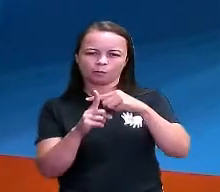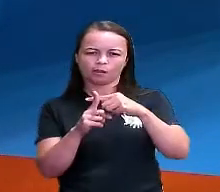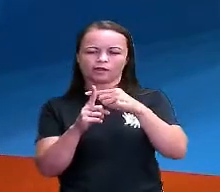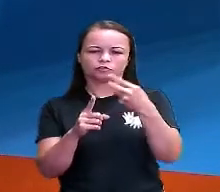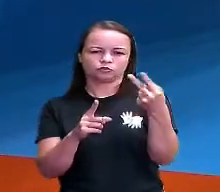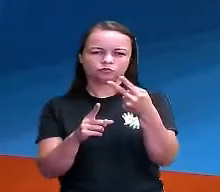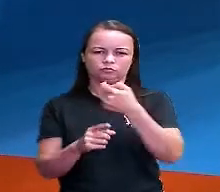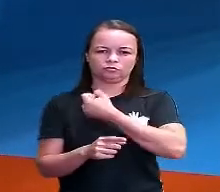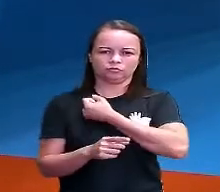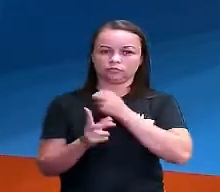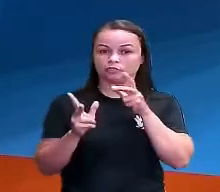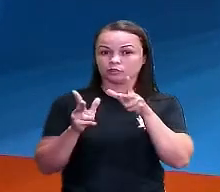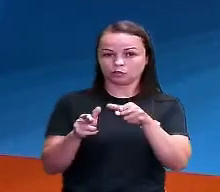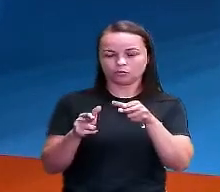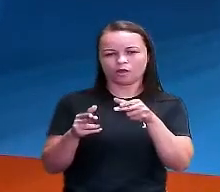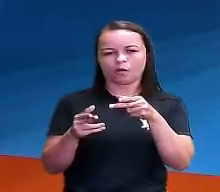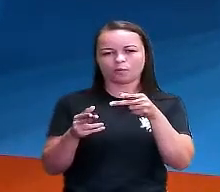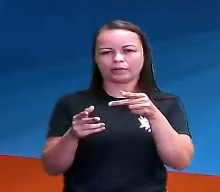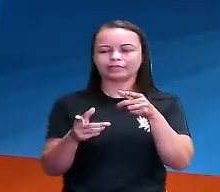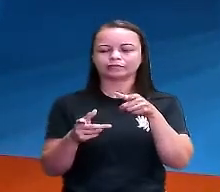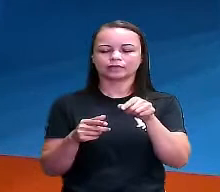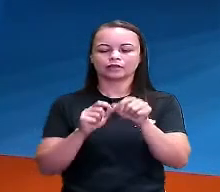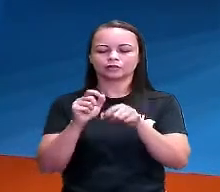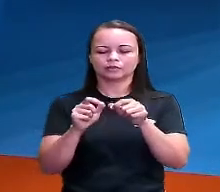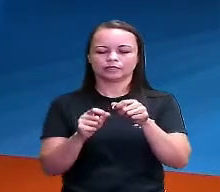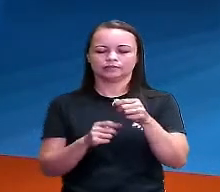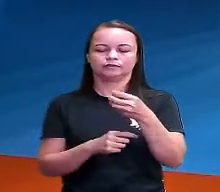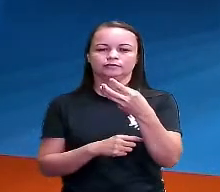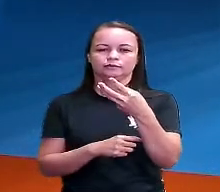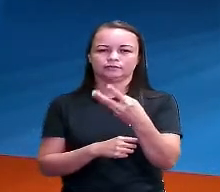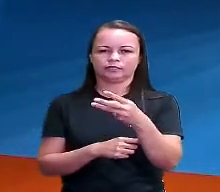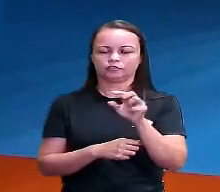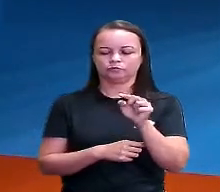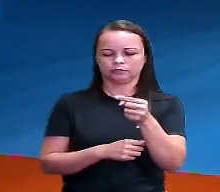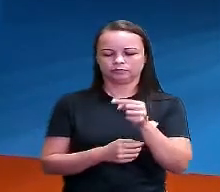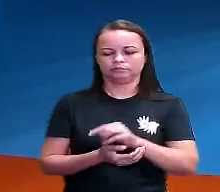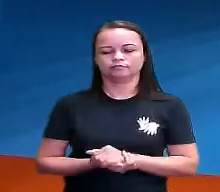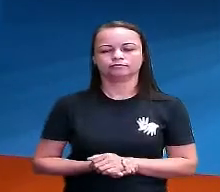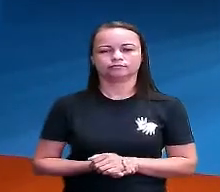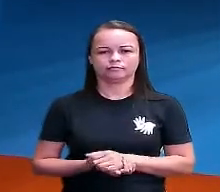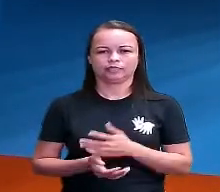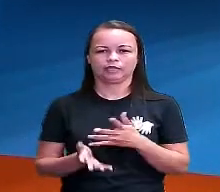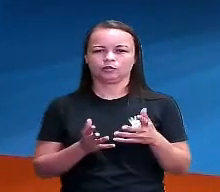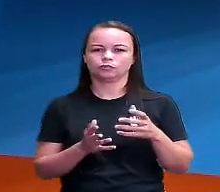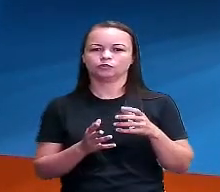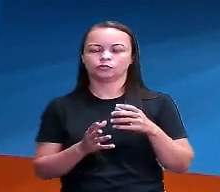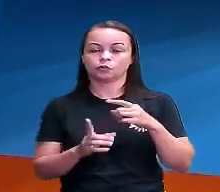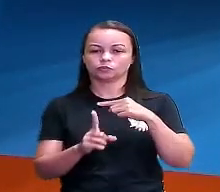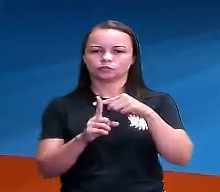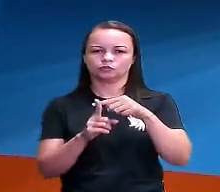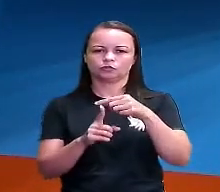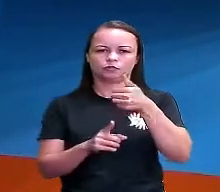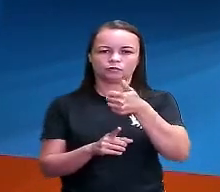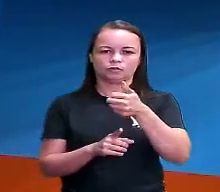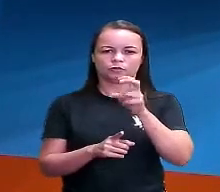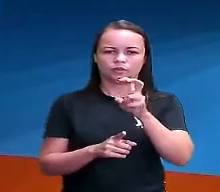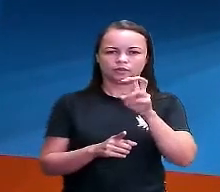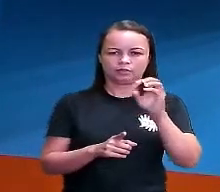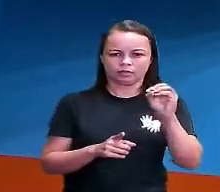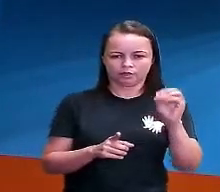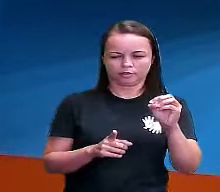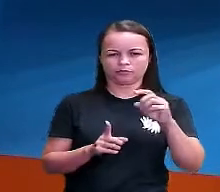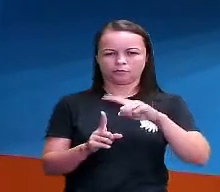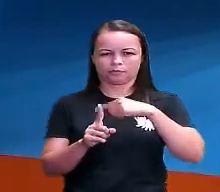E aí, qual é o número que eu somo? Eu somo 1.500 mais 1.500, que aí